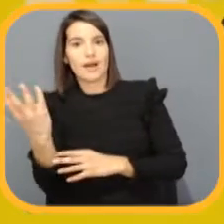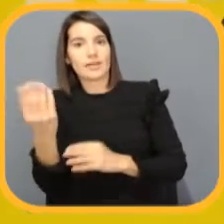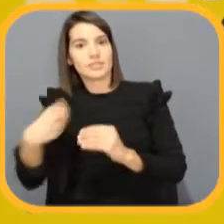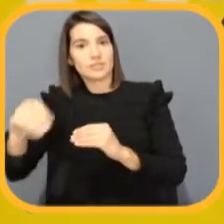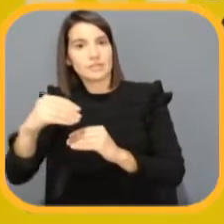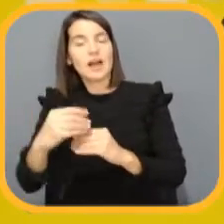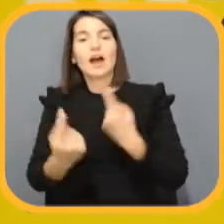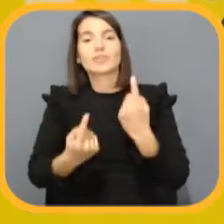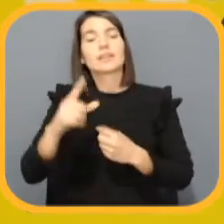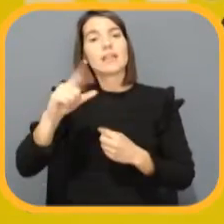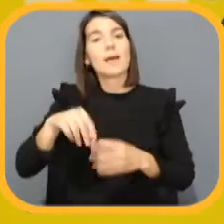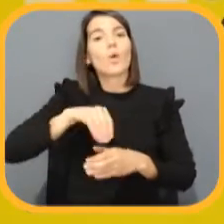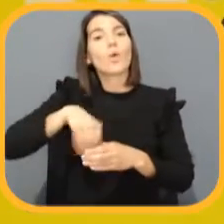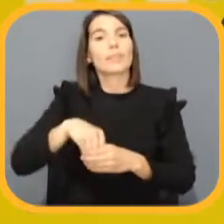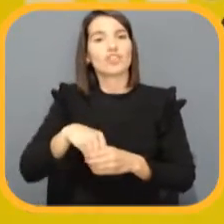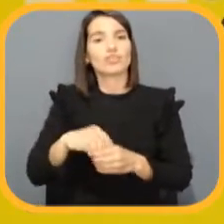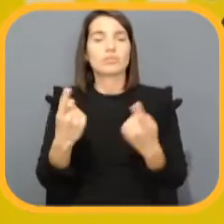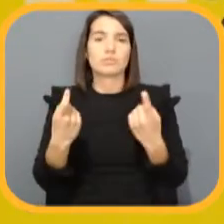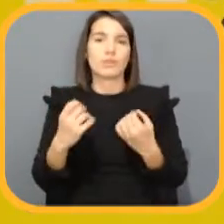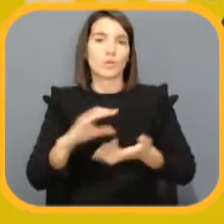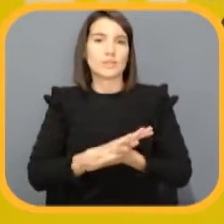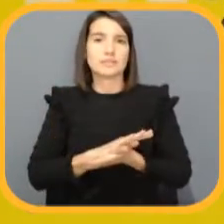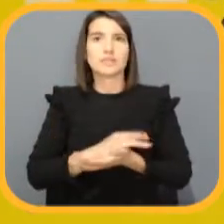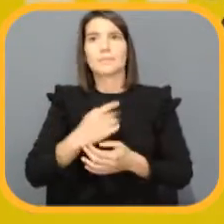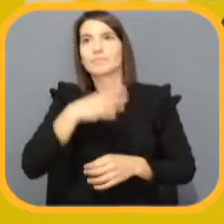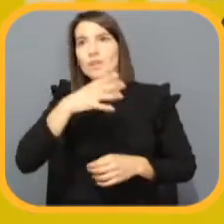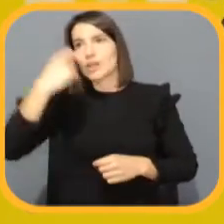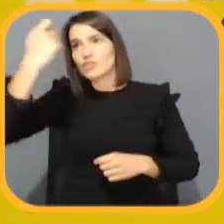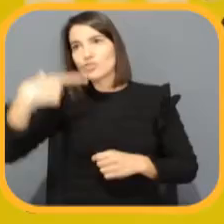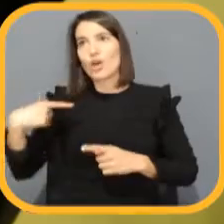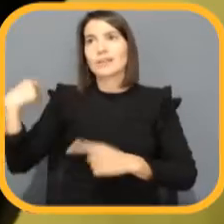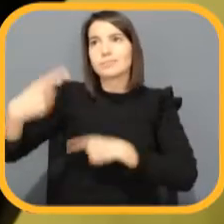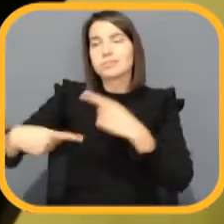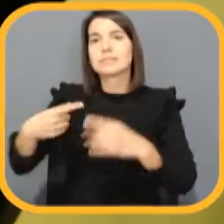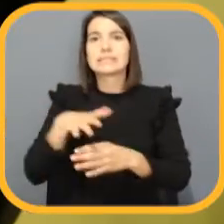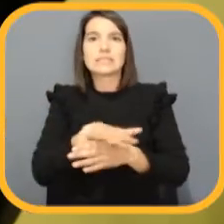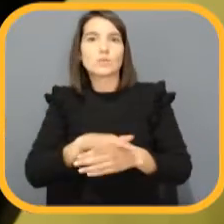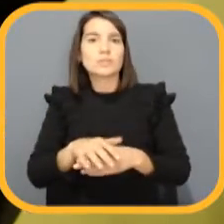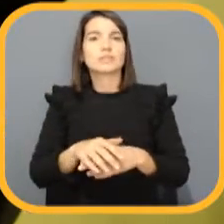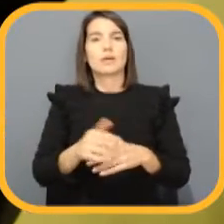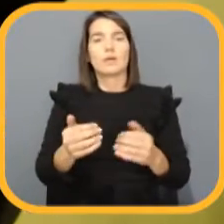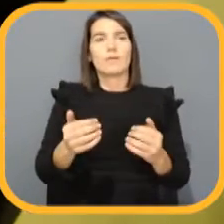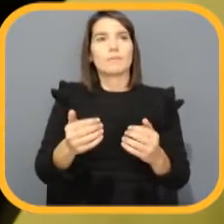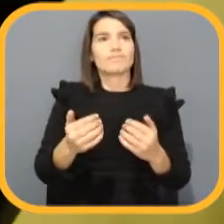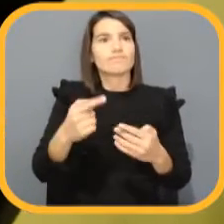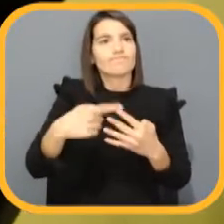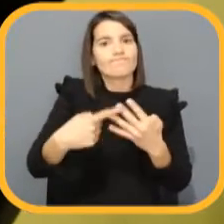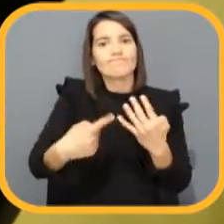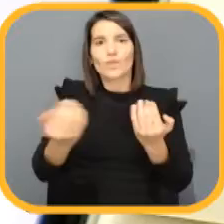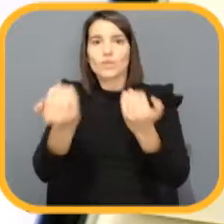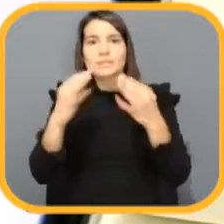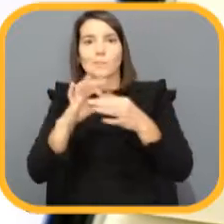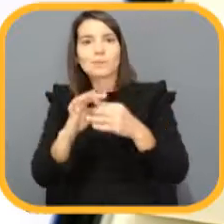que muitas vezes falta nas notícias, seja contexto histórico, seja situacional, tudo, dados de investigações que se relacionem.